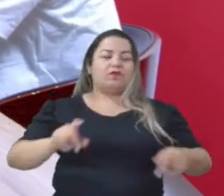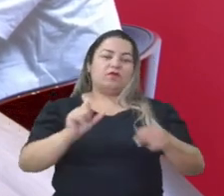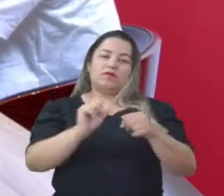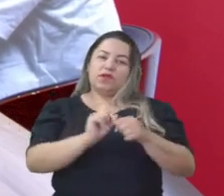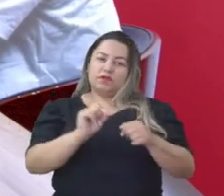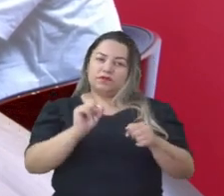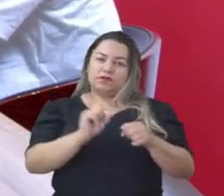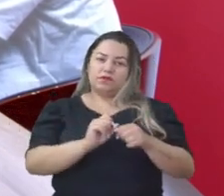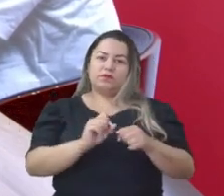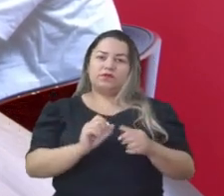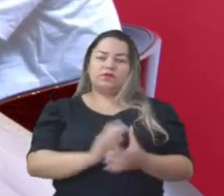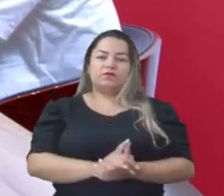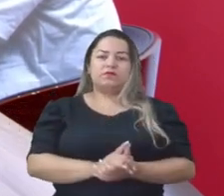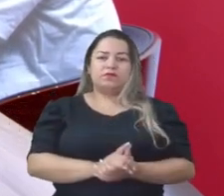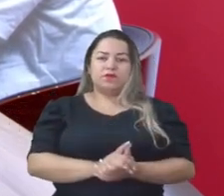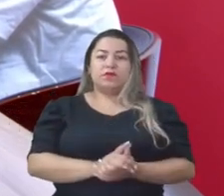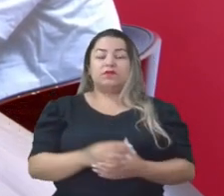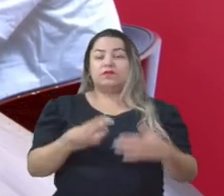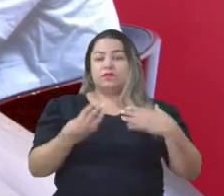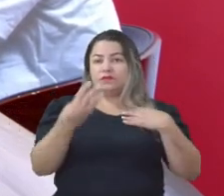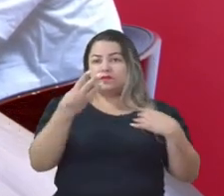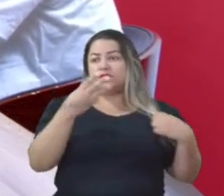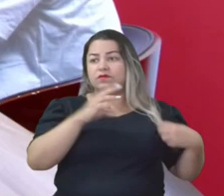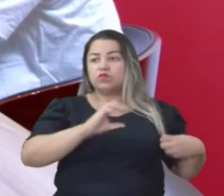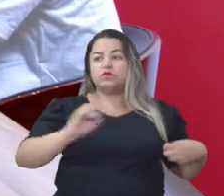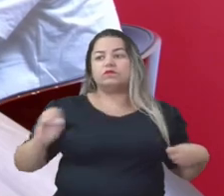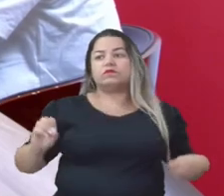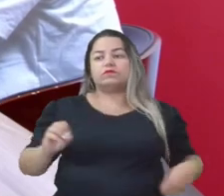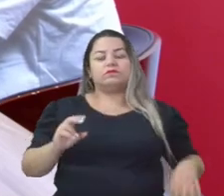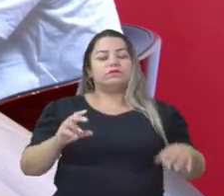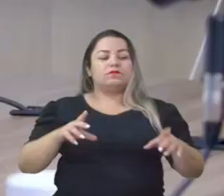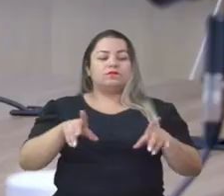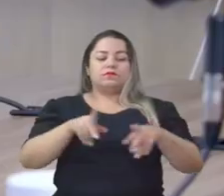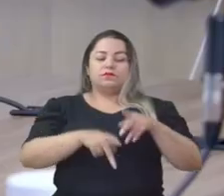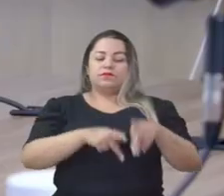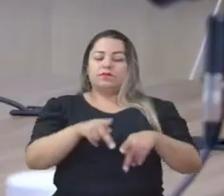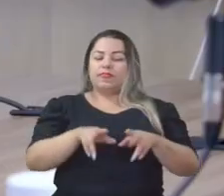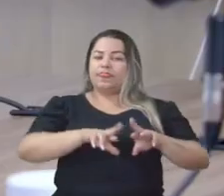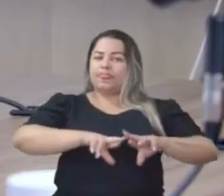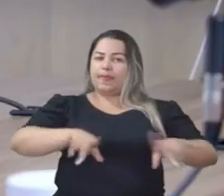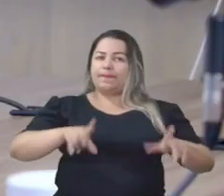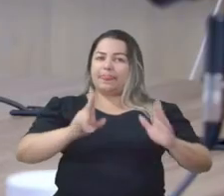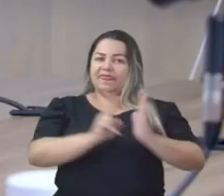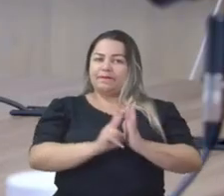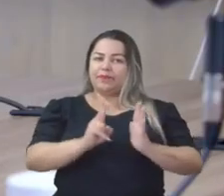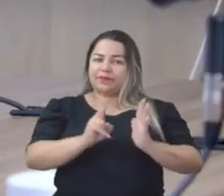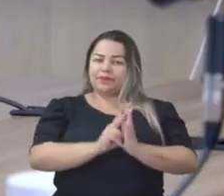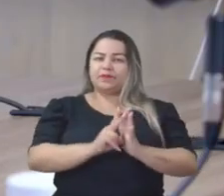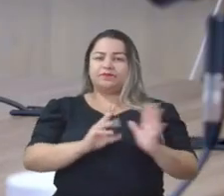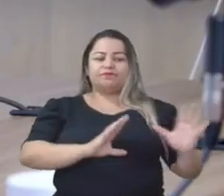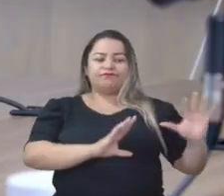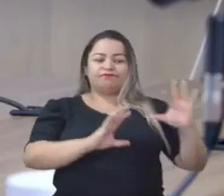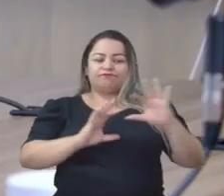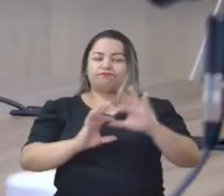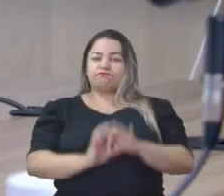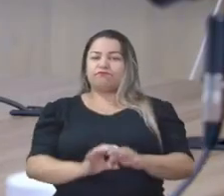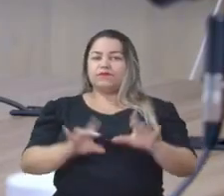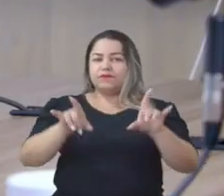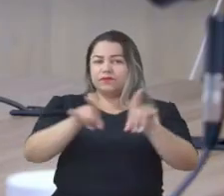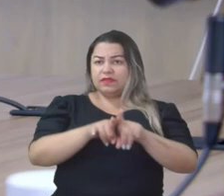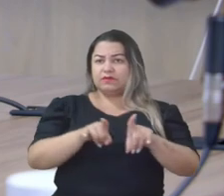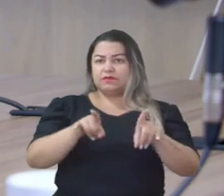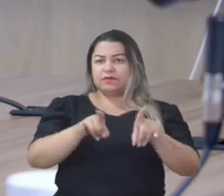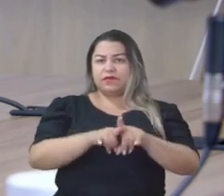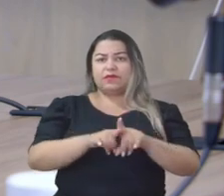e essa ponderação. Temos mais de 300 povos no Brasil que vivem também em diferentes contextos e contextos que eu sempre trago também